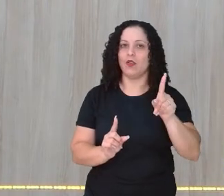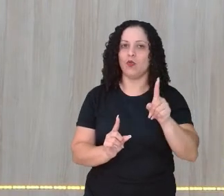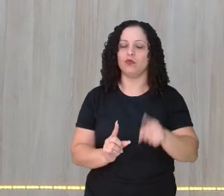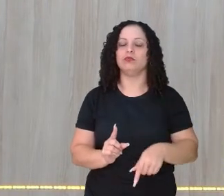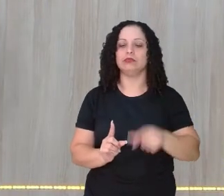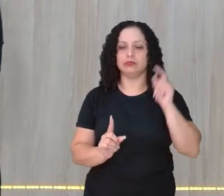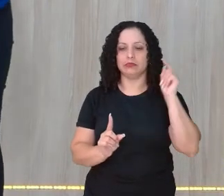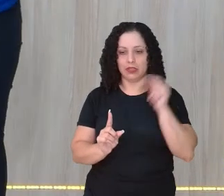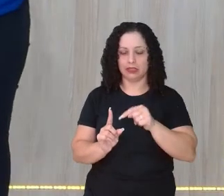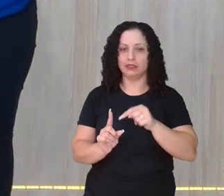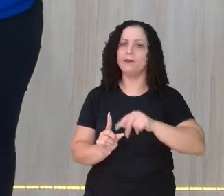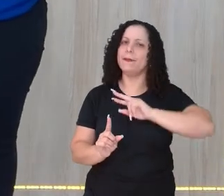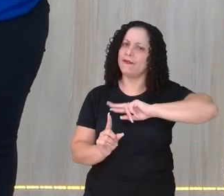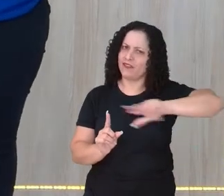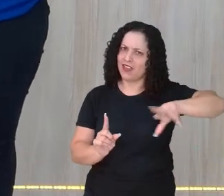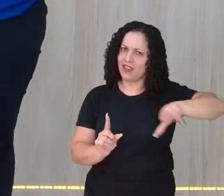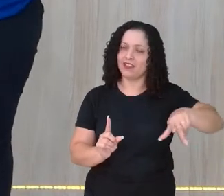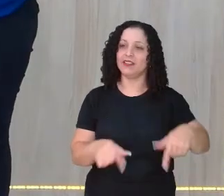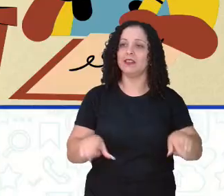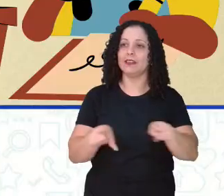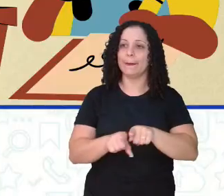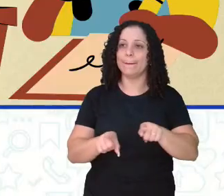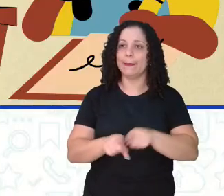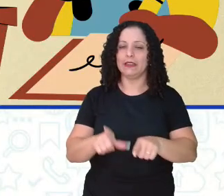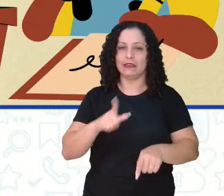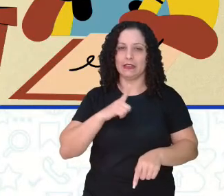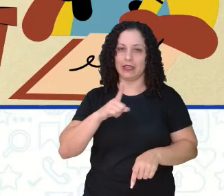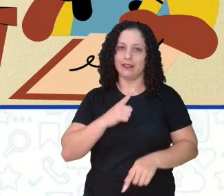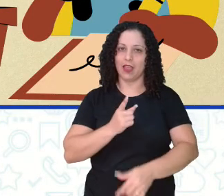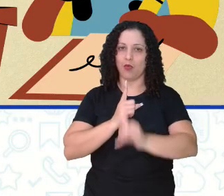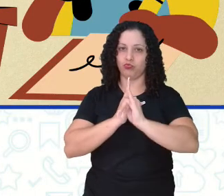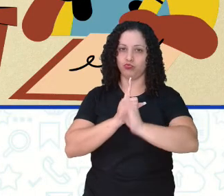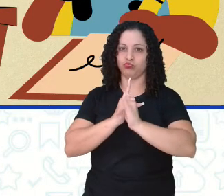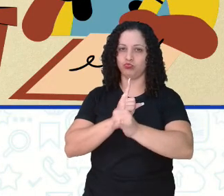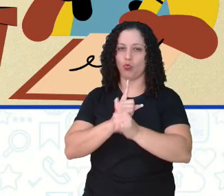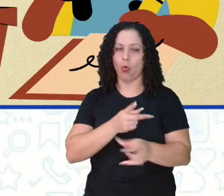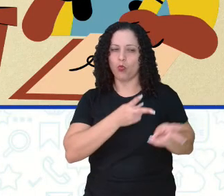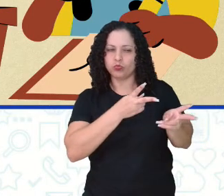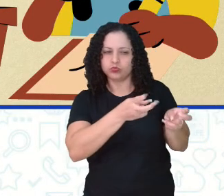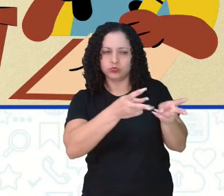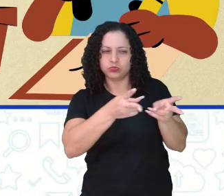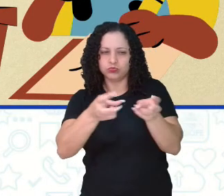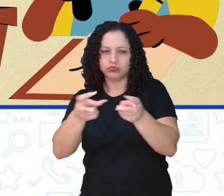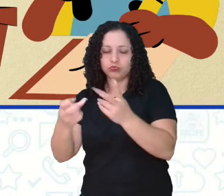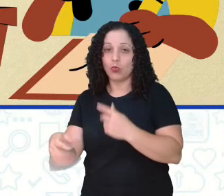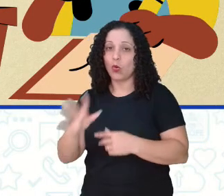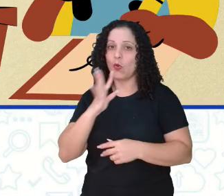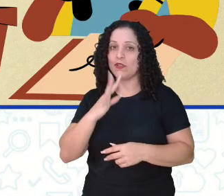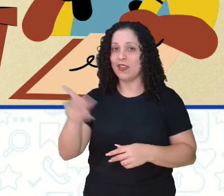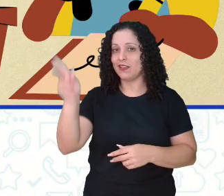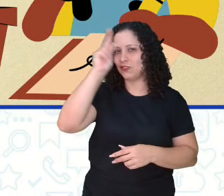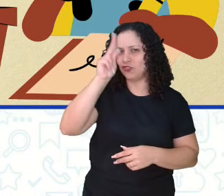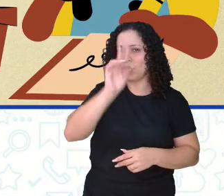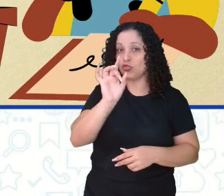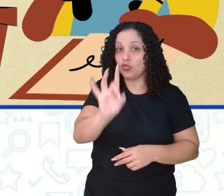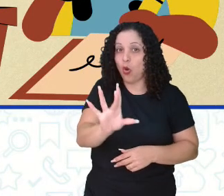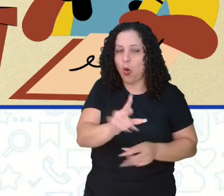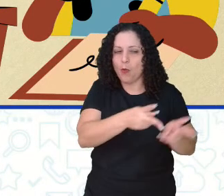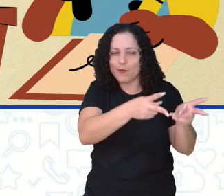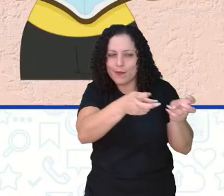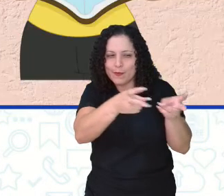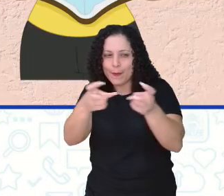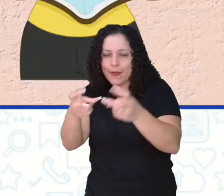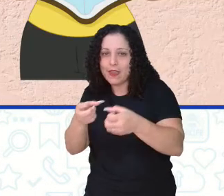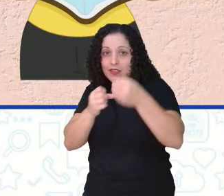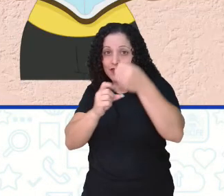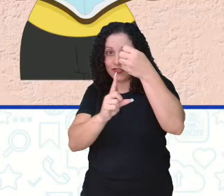personagem principal. A gente tem o narrador observador, como o próprio nome já indica, esse tipo de narrador conhece a história, de modo que observa e relata